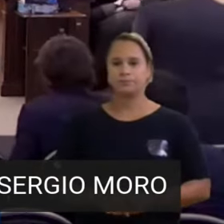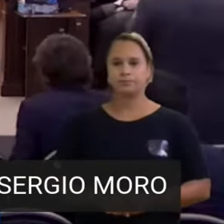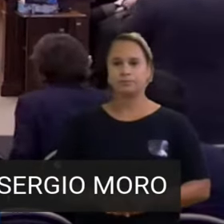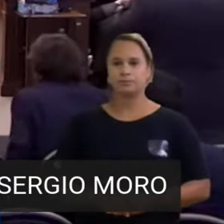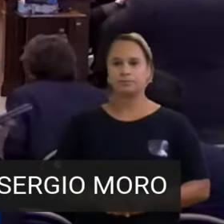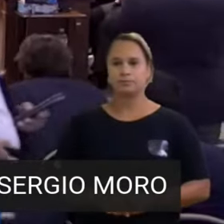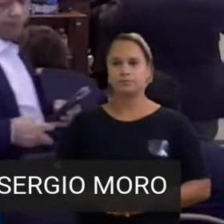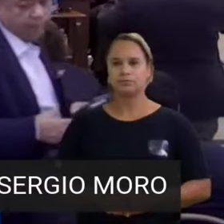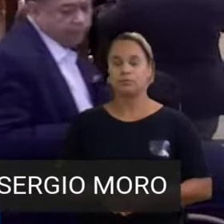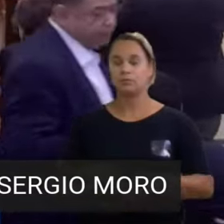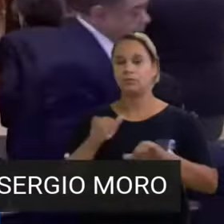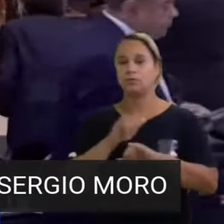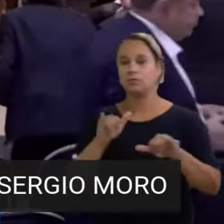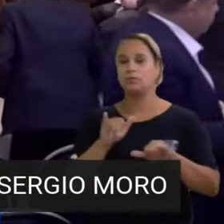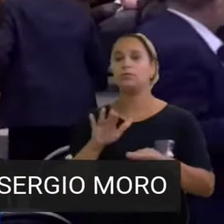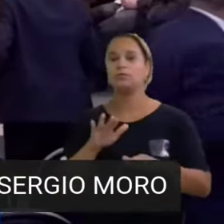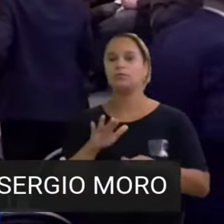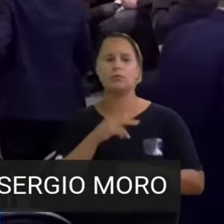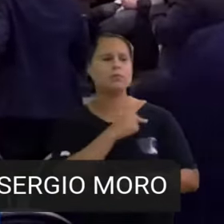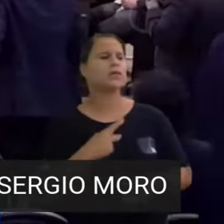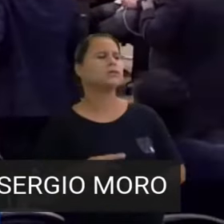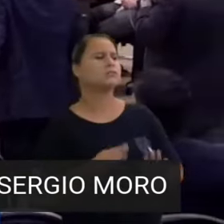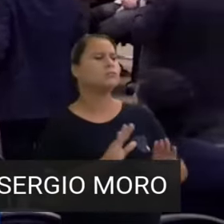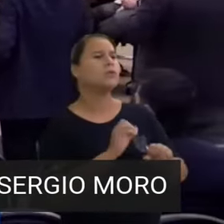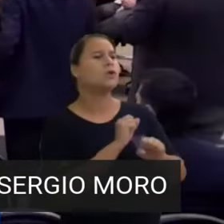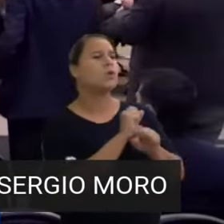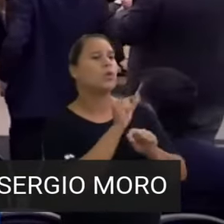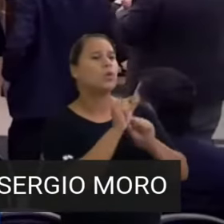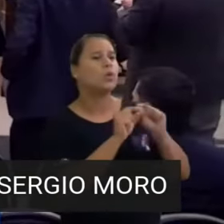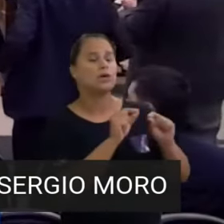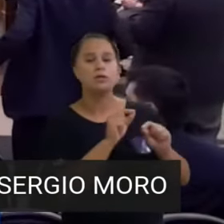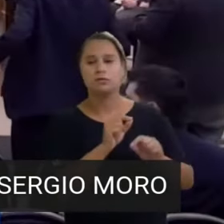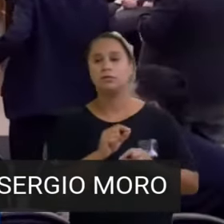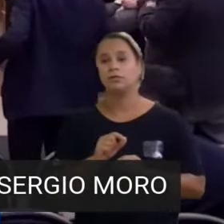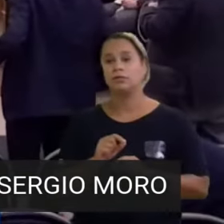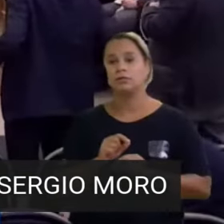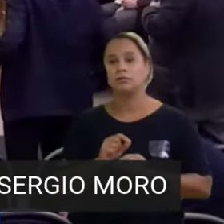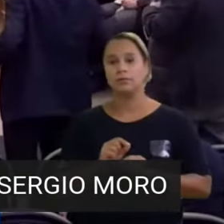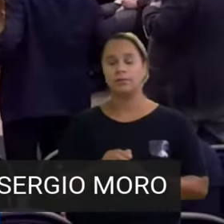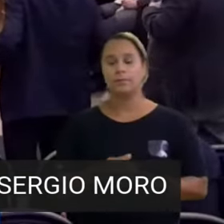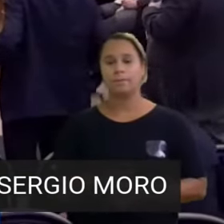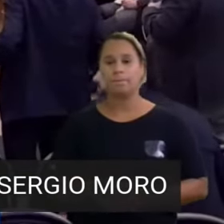Anuncio, senhor presidente, como tem,